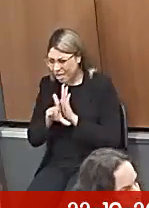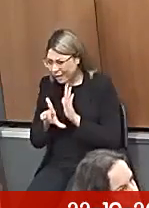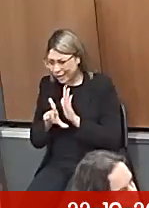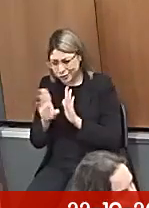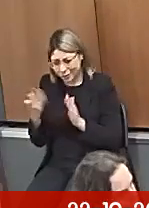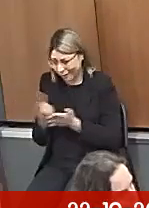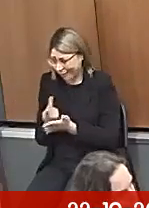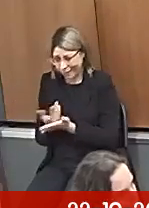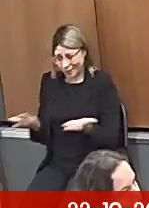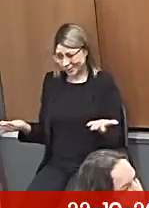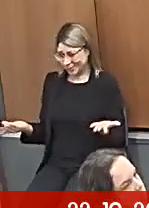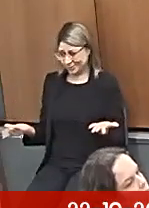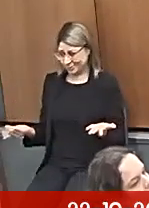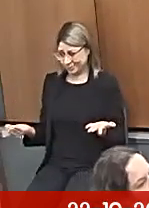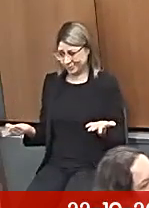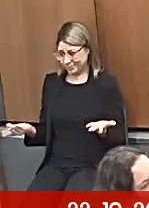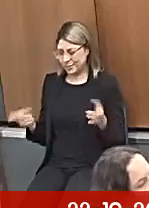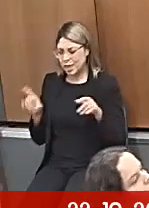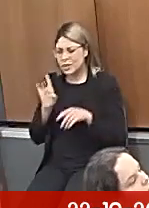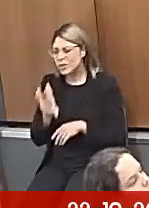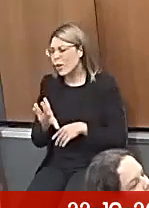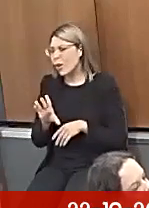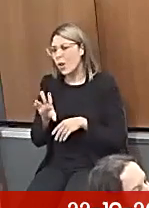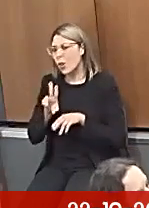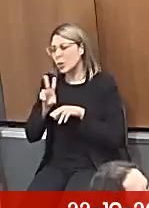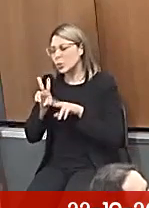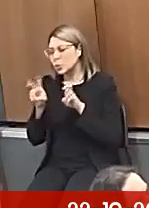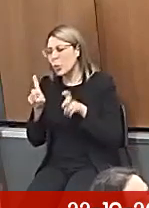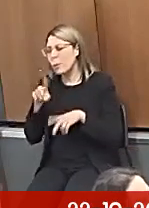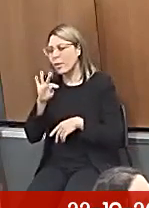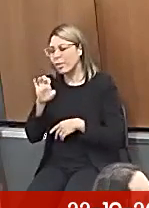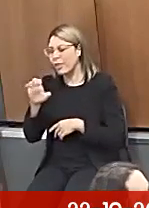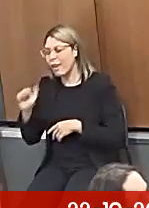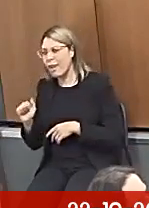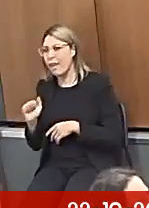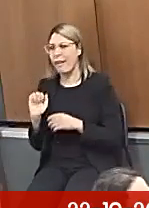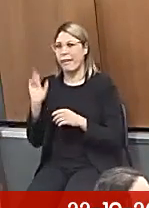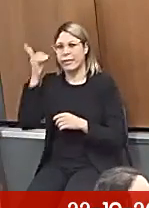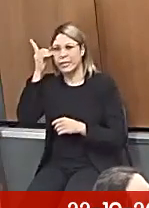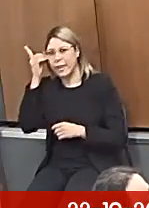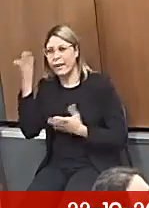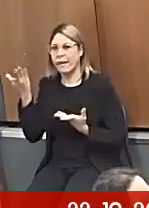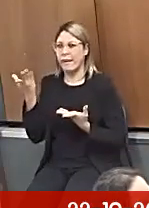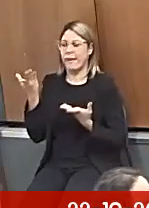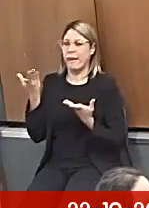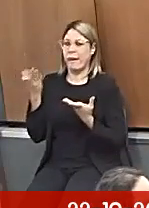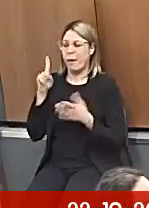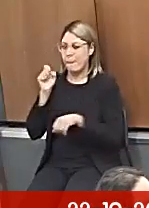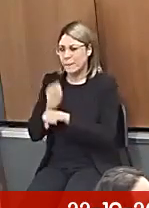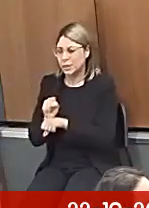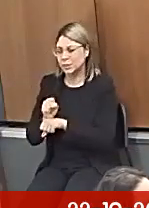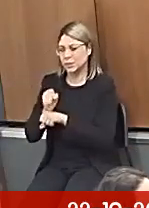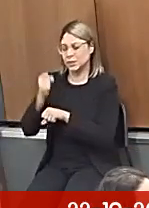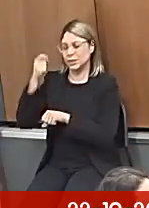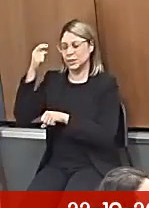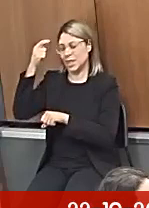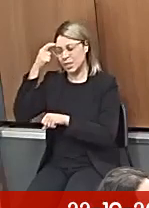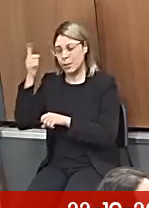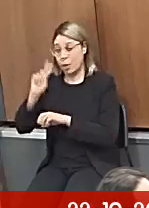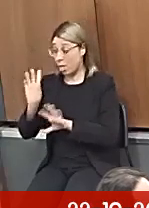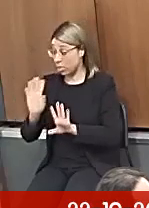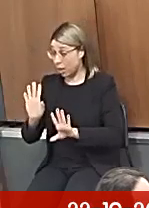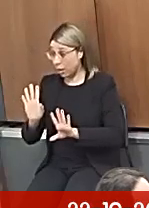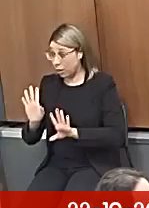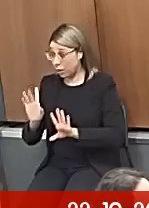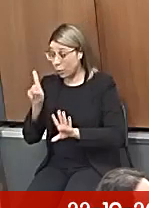já está errado. E não é só em caso de transtorno do espectro autista, síndrome de Down, paralisia cerebral, não é só isso. A